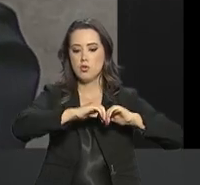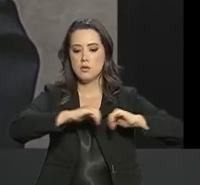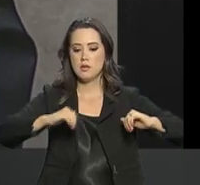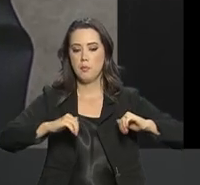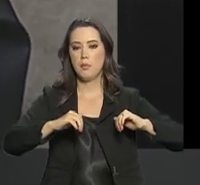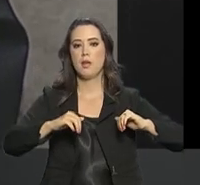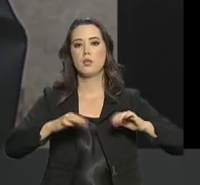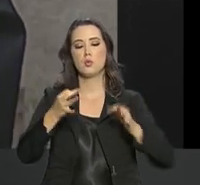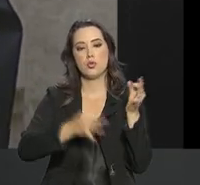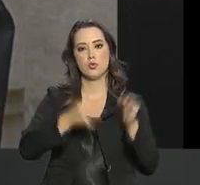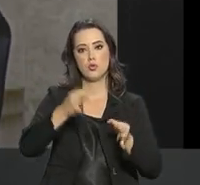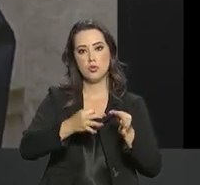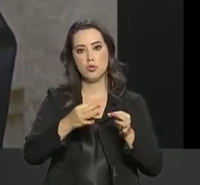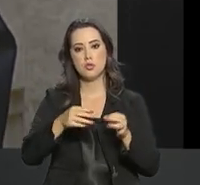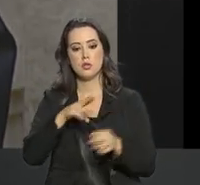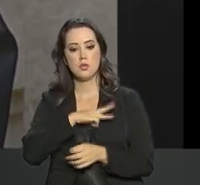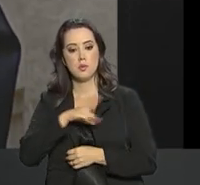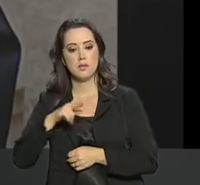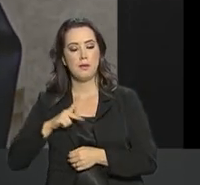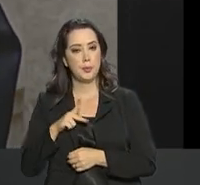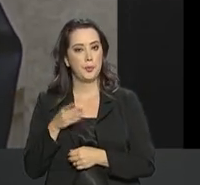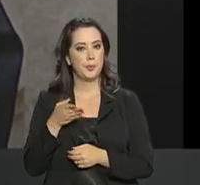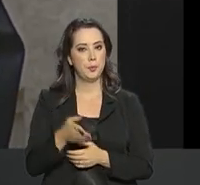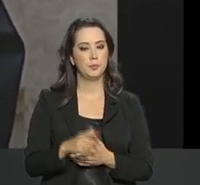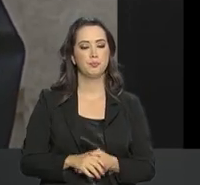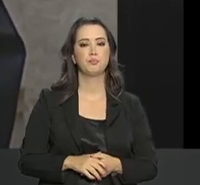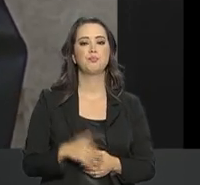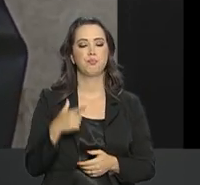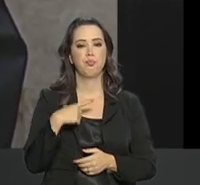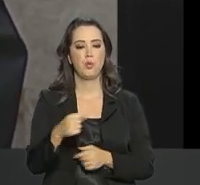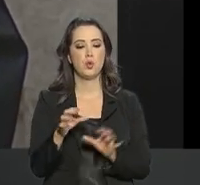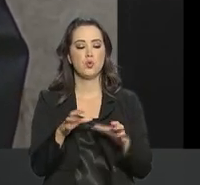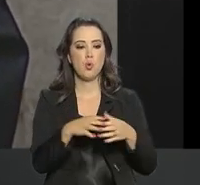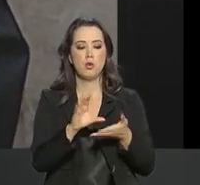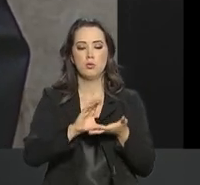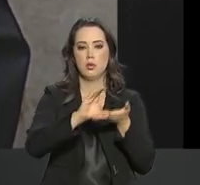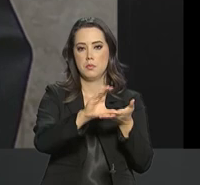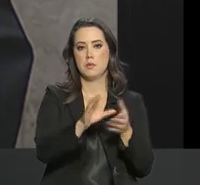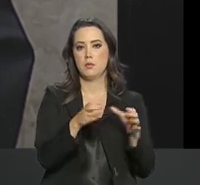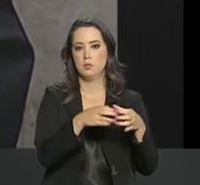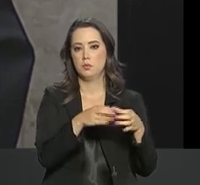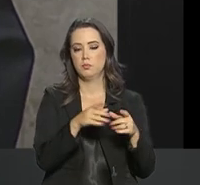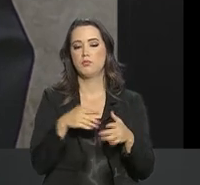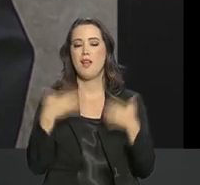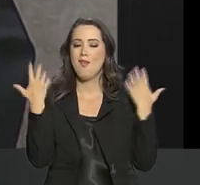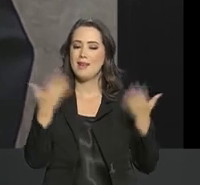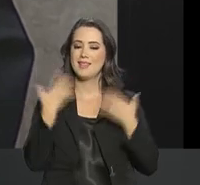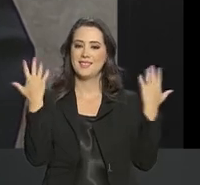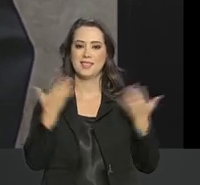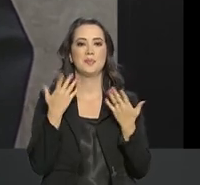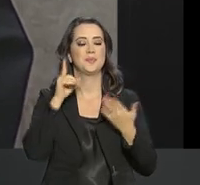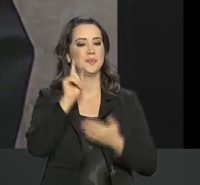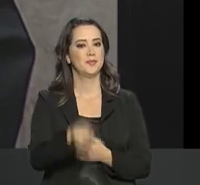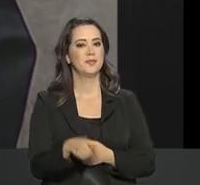lá fui encaminhado, até optei por essa comissão. E tive alegria cívica,